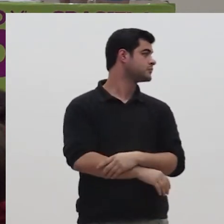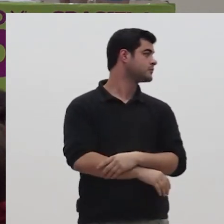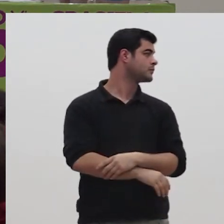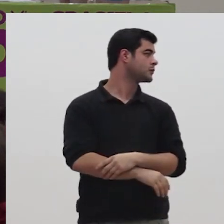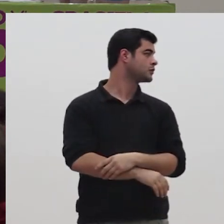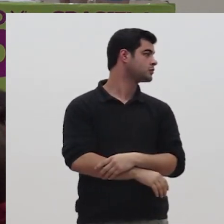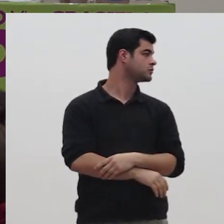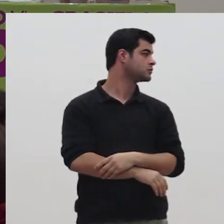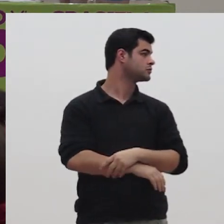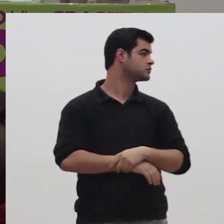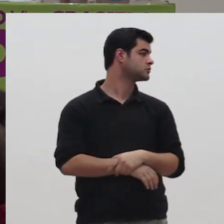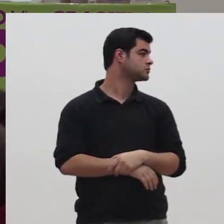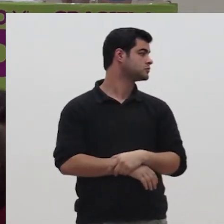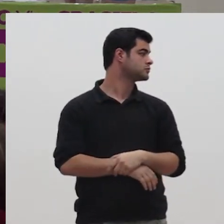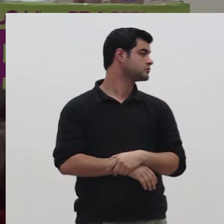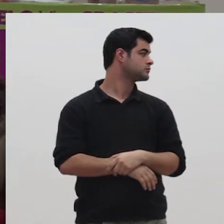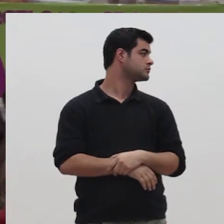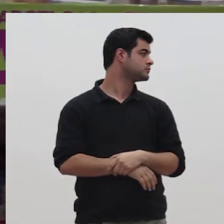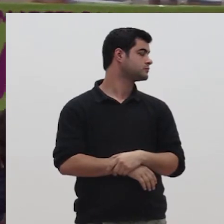1.